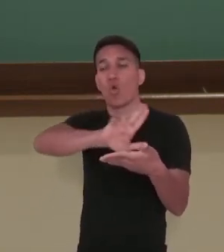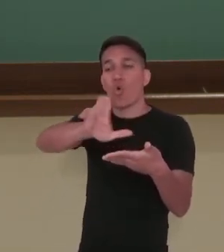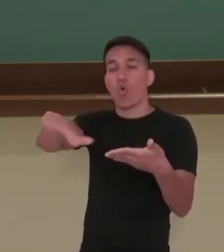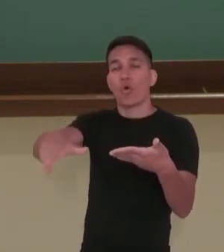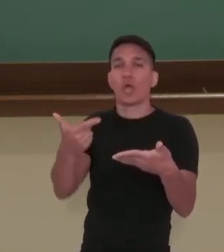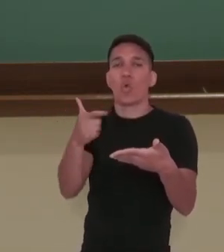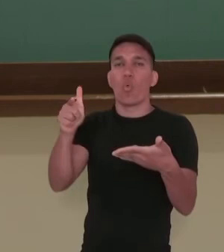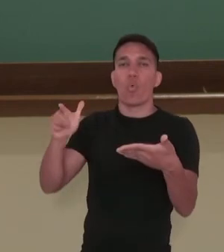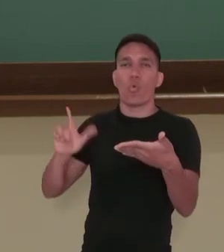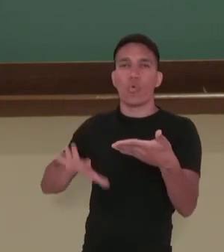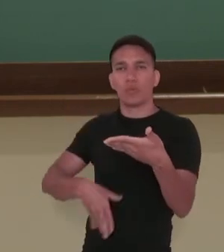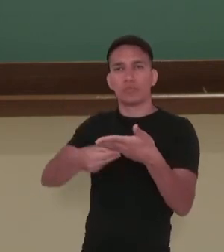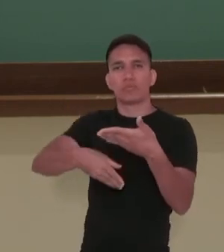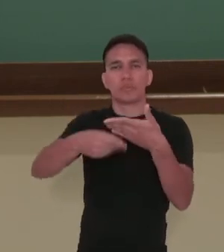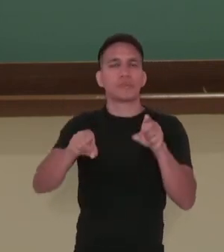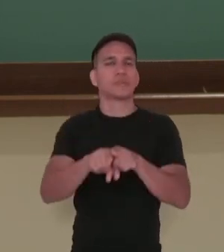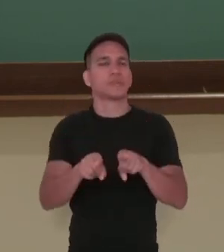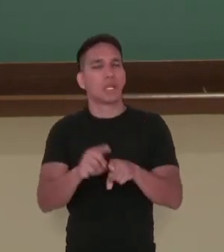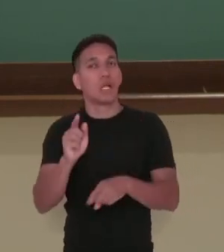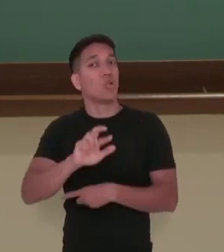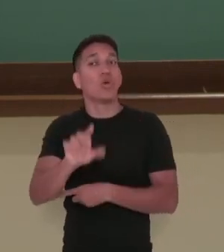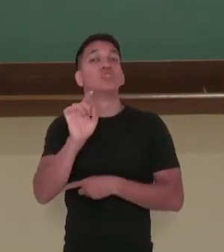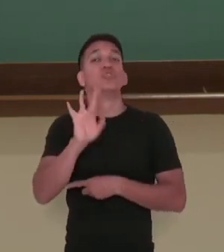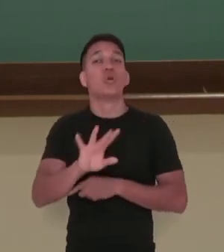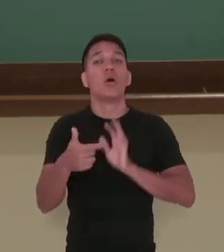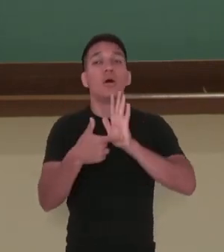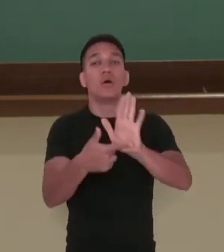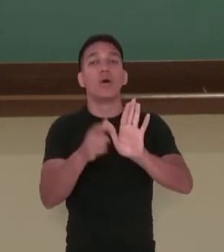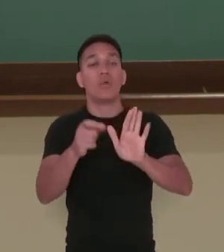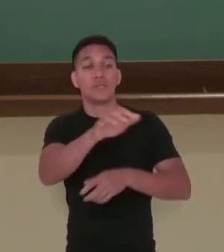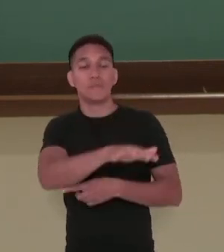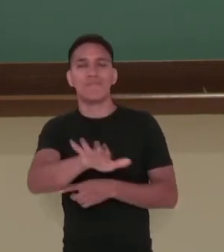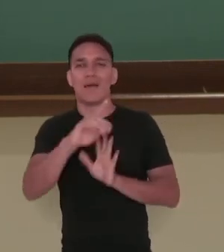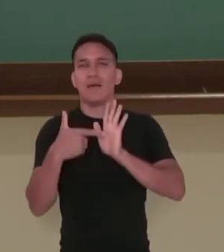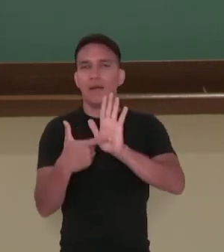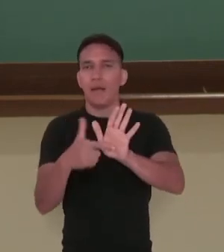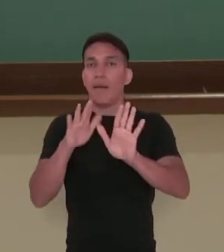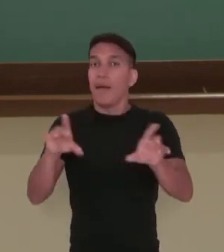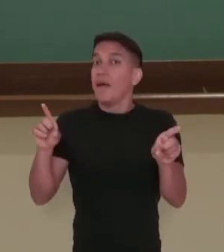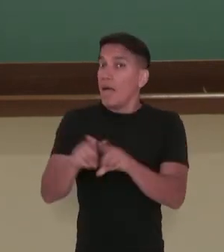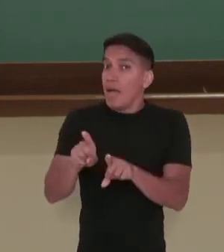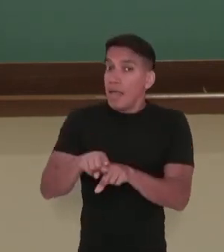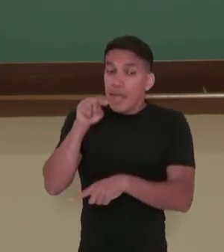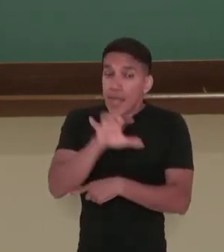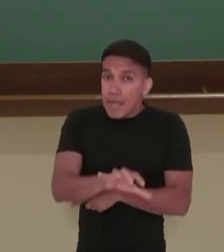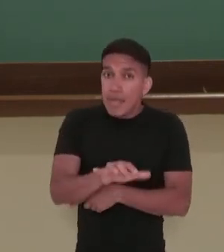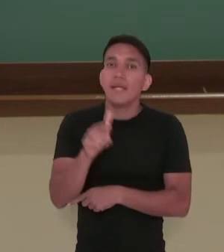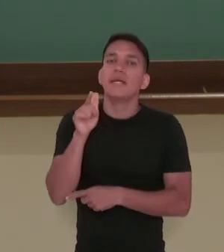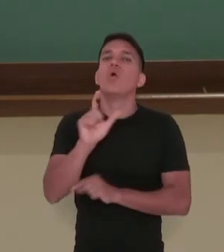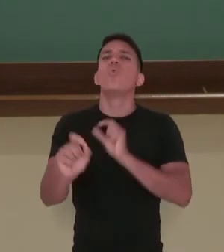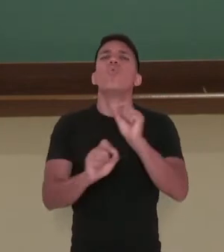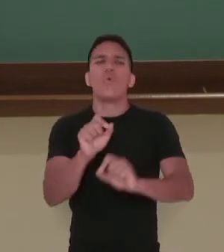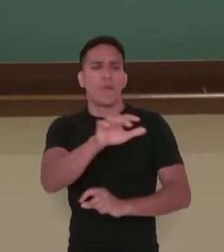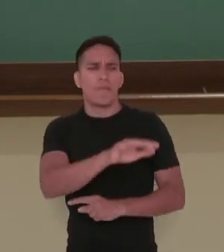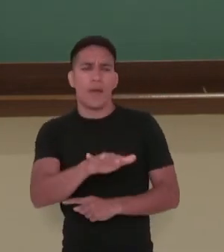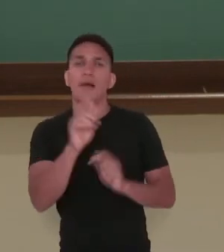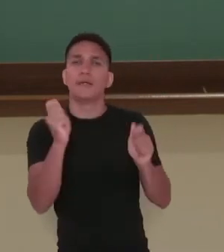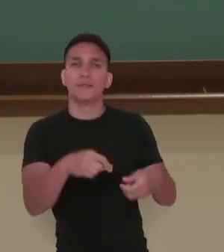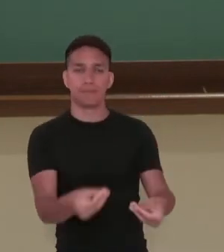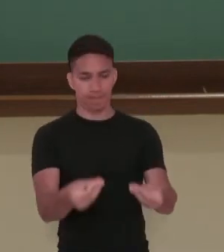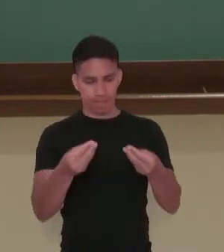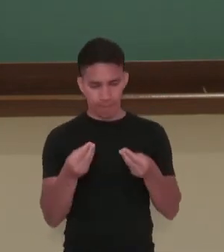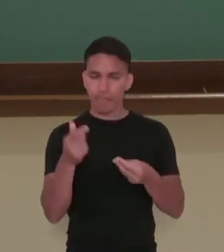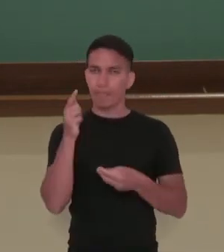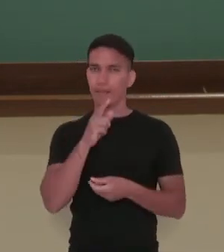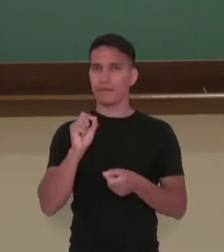não somente a representação do espaço, mas muito mais do que isso, o que aquele espaço pode ofertar também para